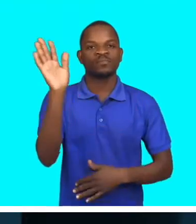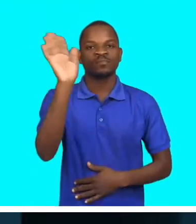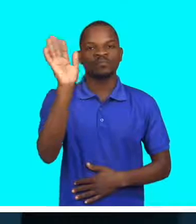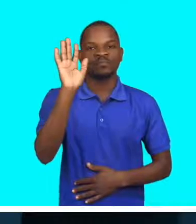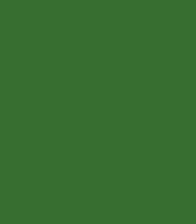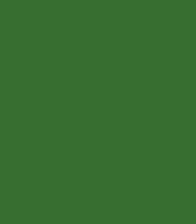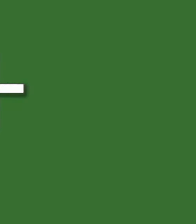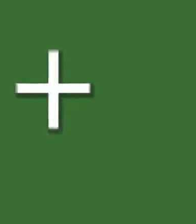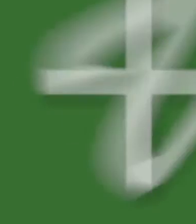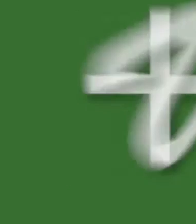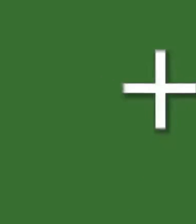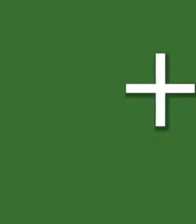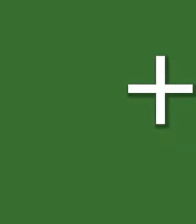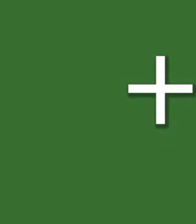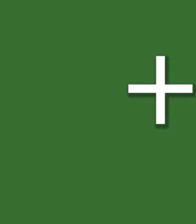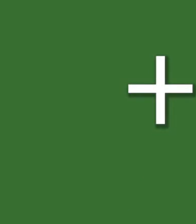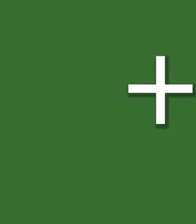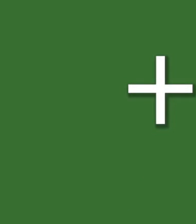dias.